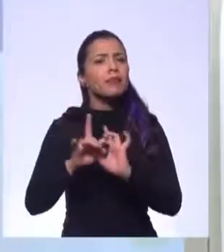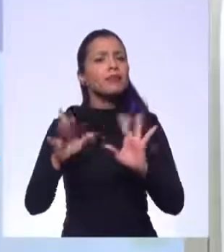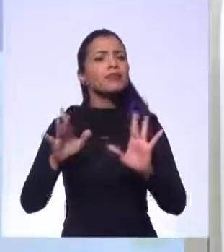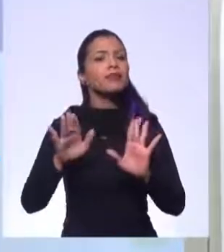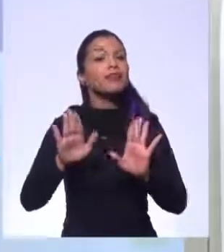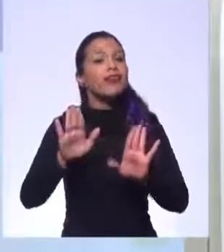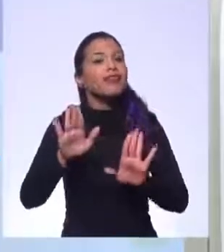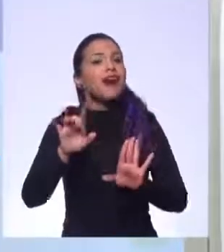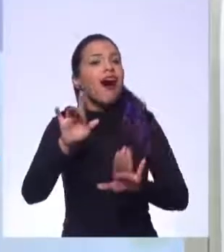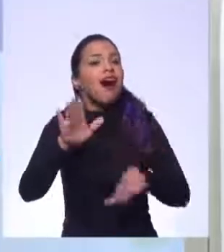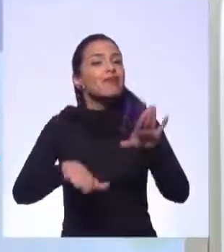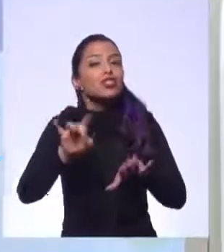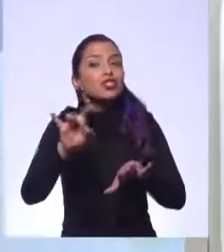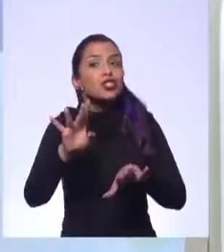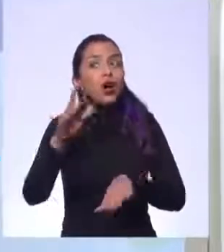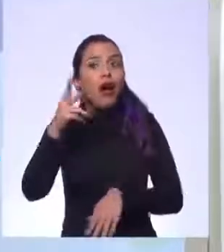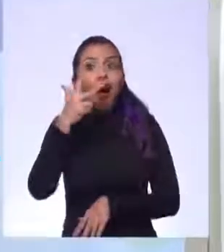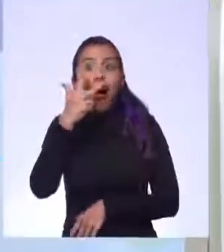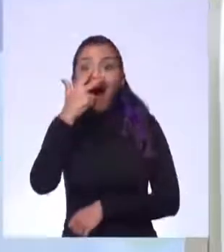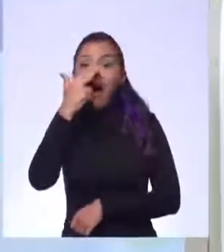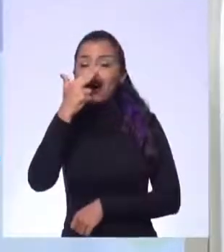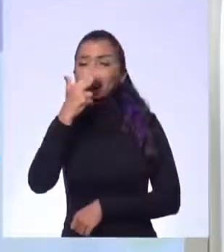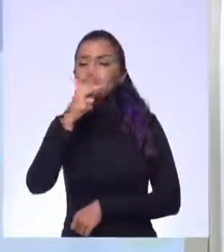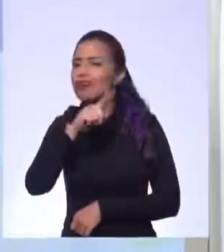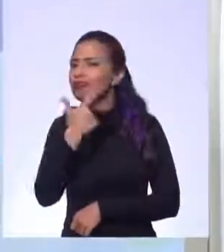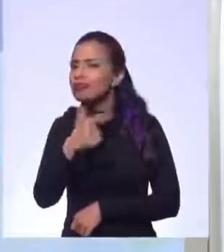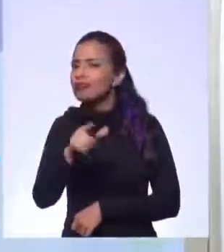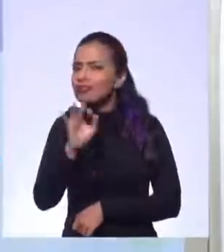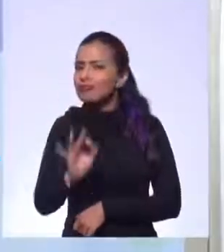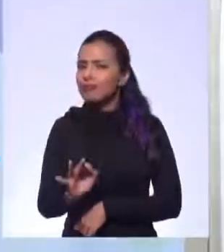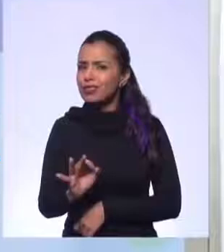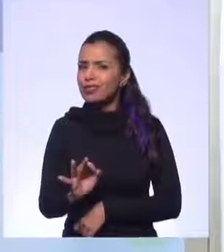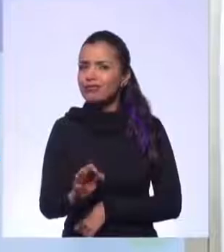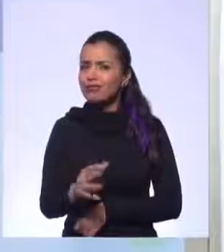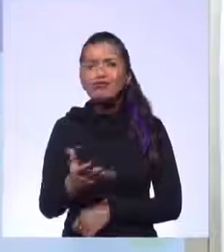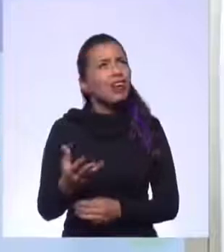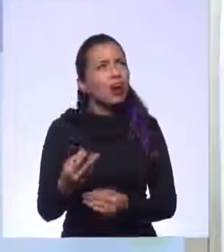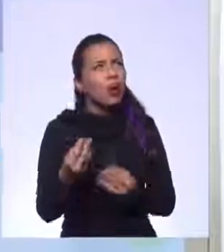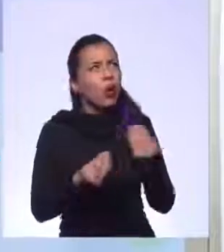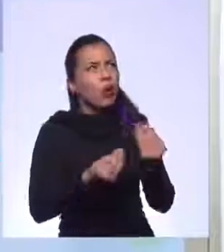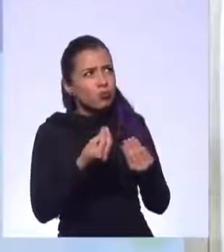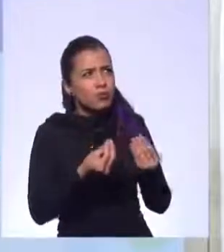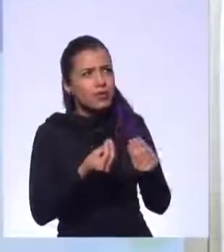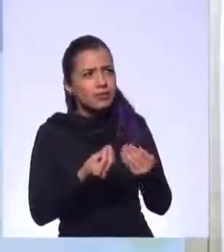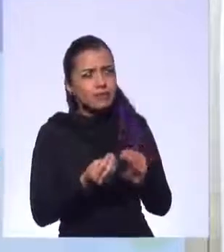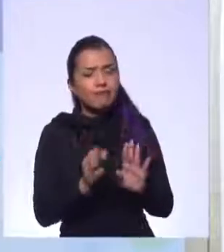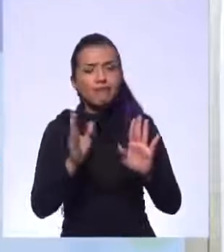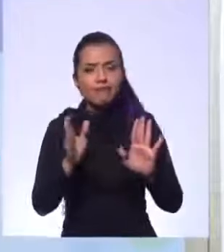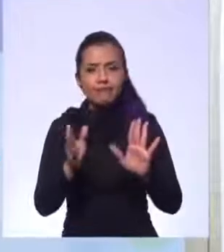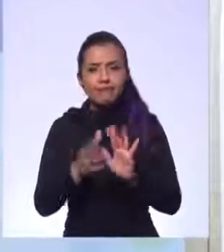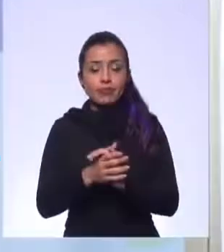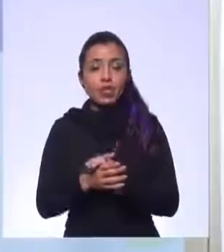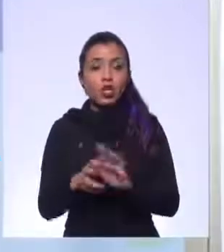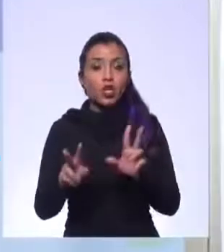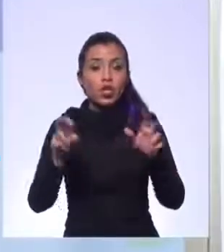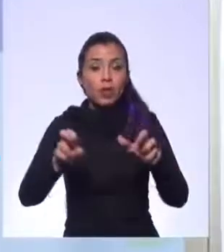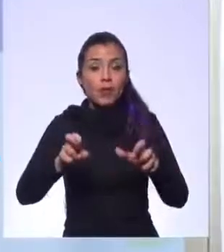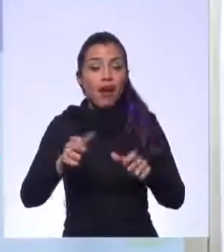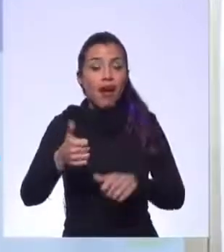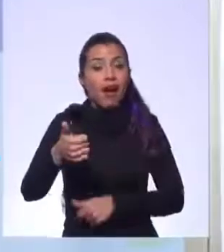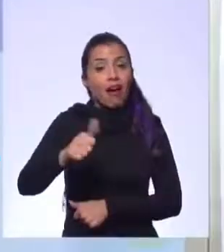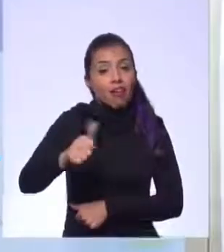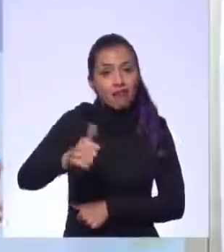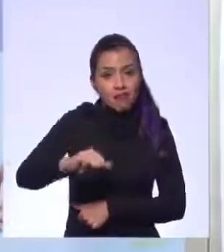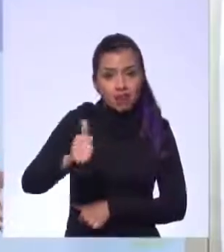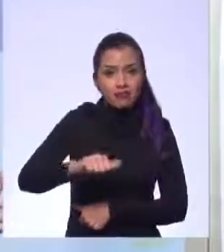nós achamos, nós não temos. Mas o que você quer dizer com isso, teacher? Bom, é isso em relação à avaliação.